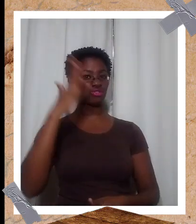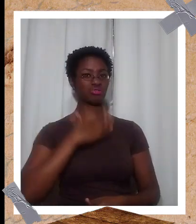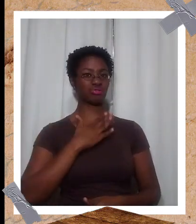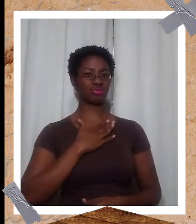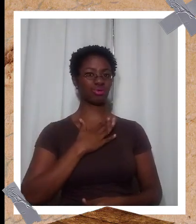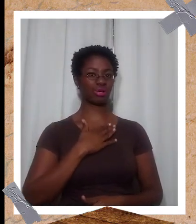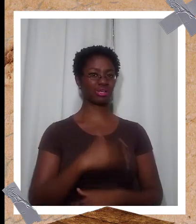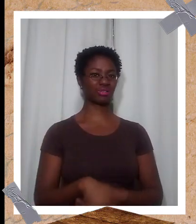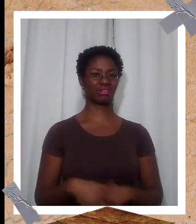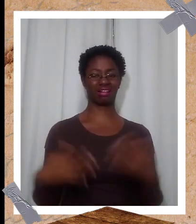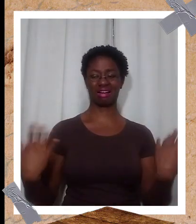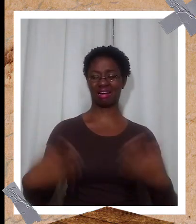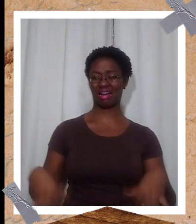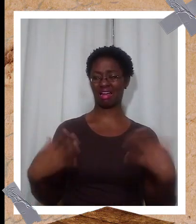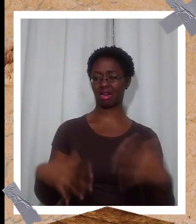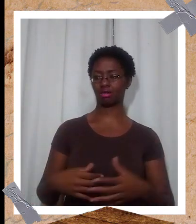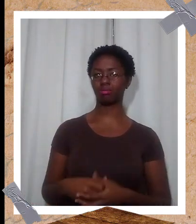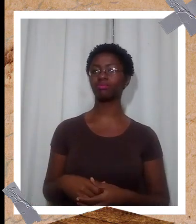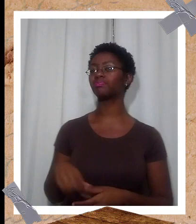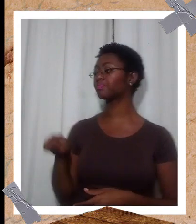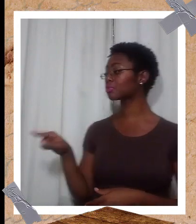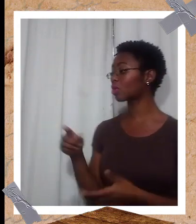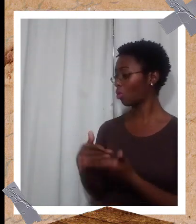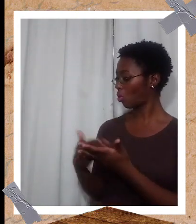Caralho, mano. Isso é só o começo, Tião.